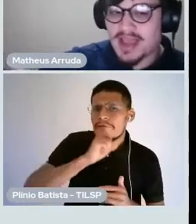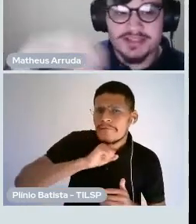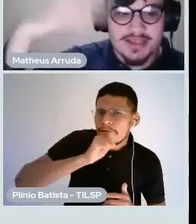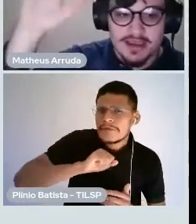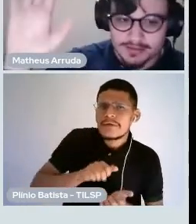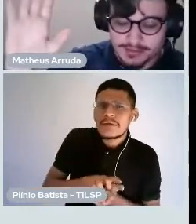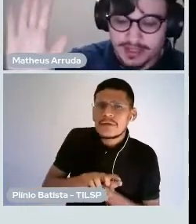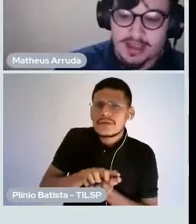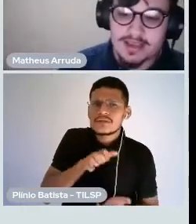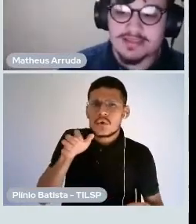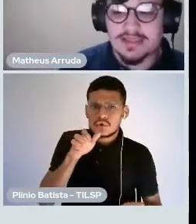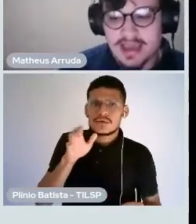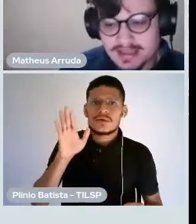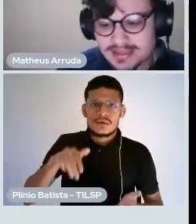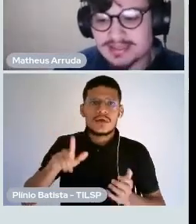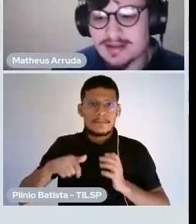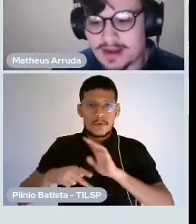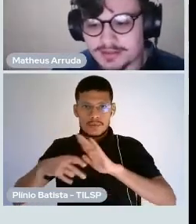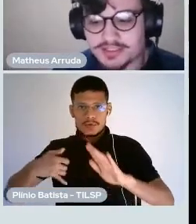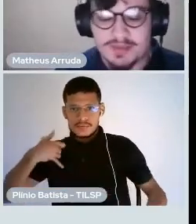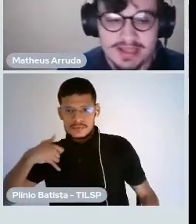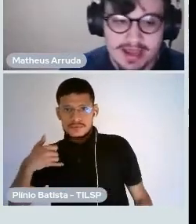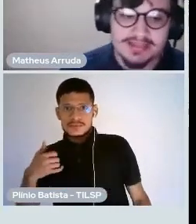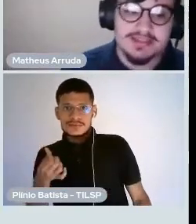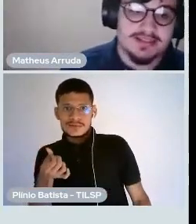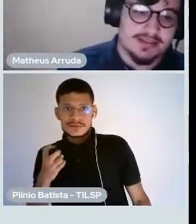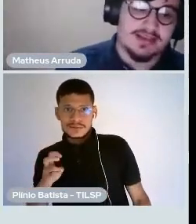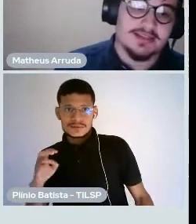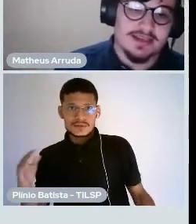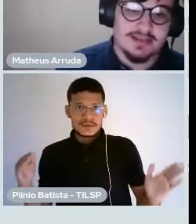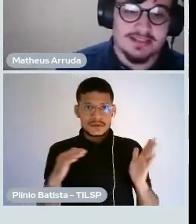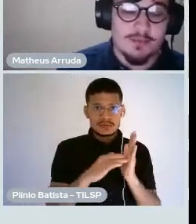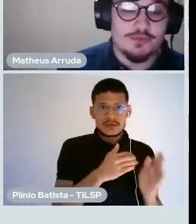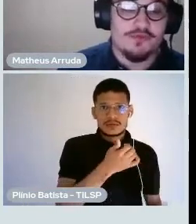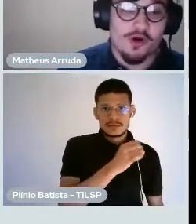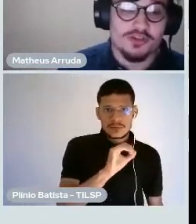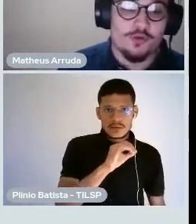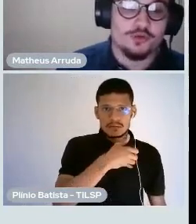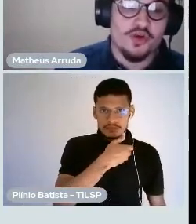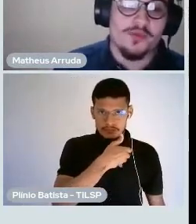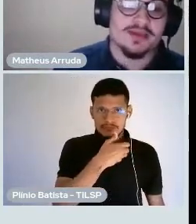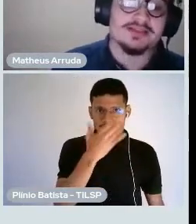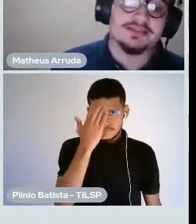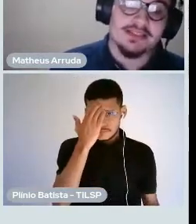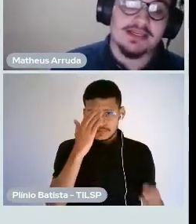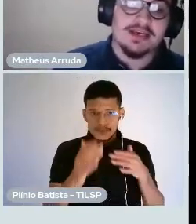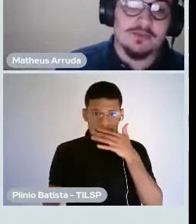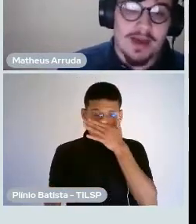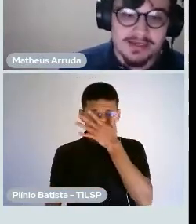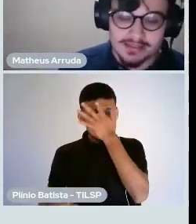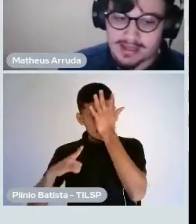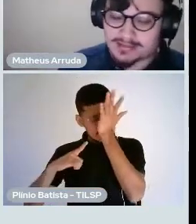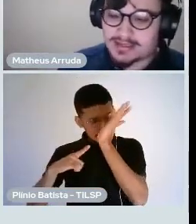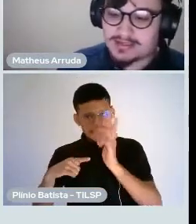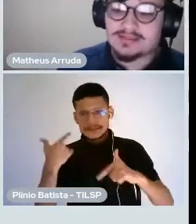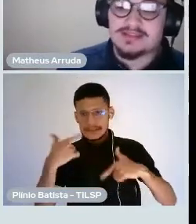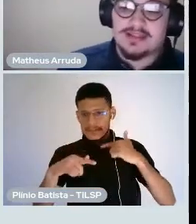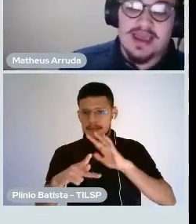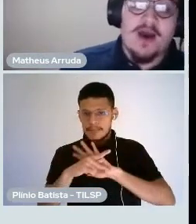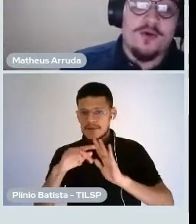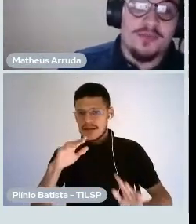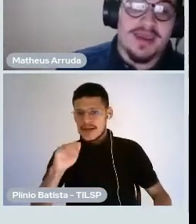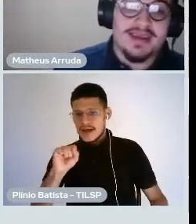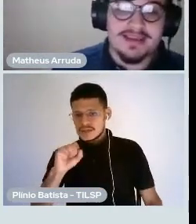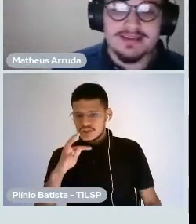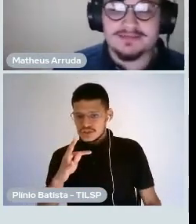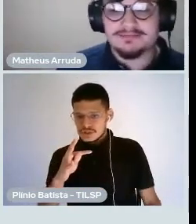até mais de 100 anos, tá? Sim, ainda trabalha com o sistema de castas, sim. Isso é muito forte culturalmente no país lá, tá?